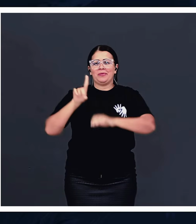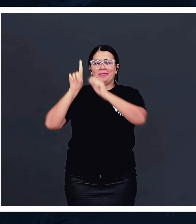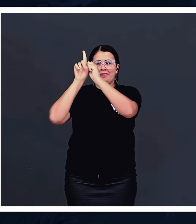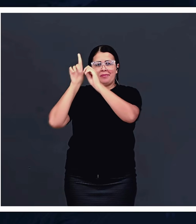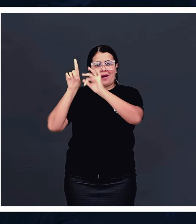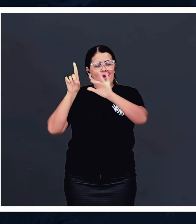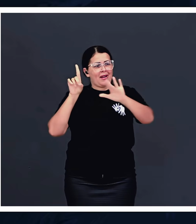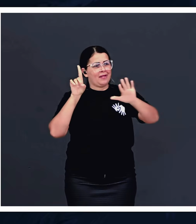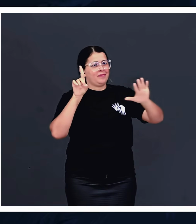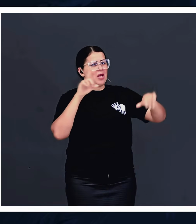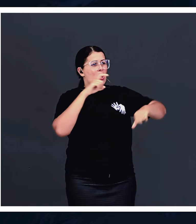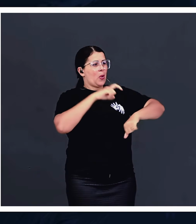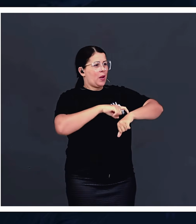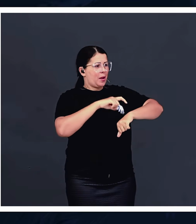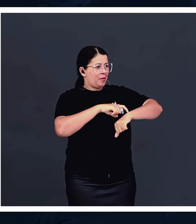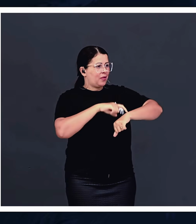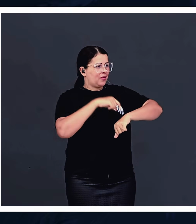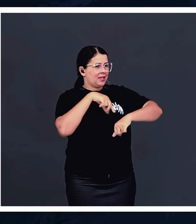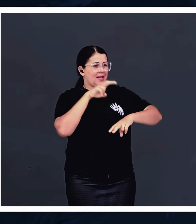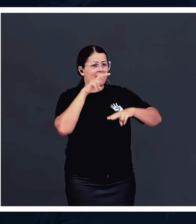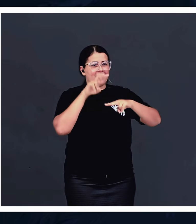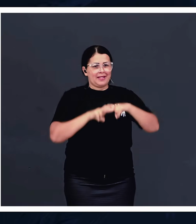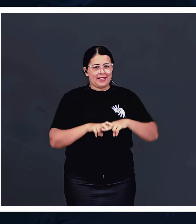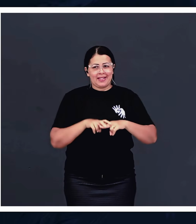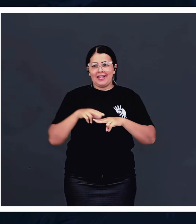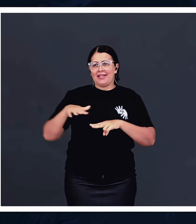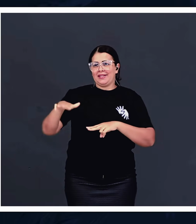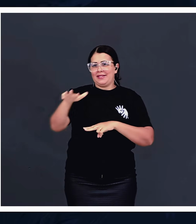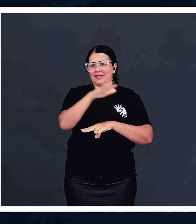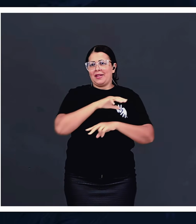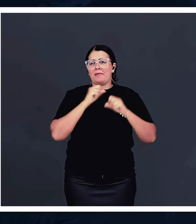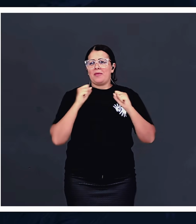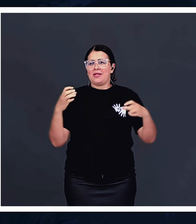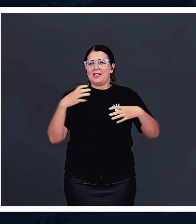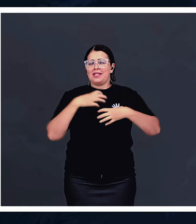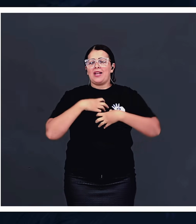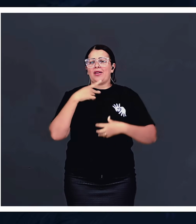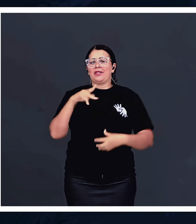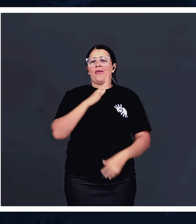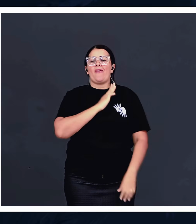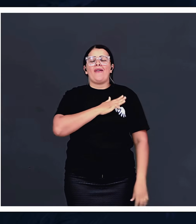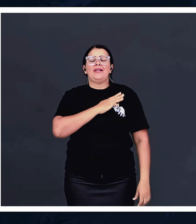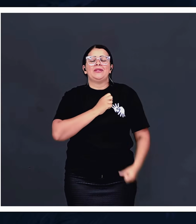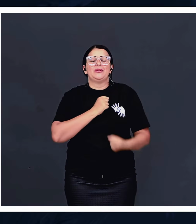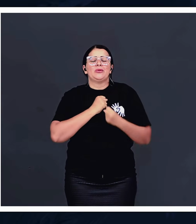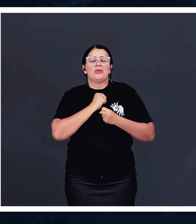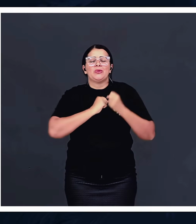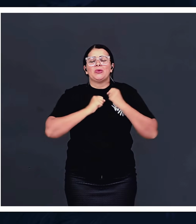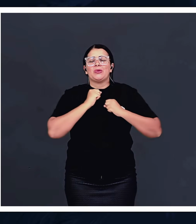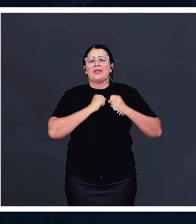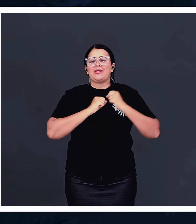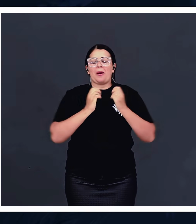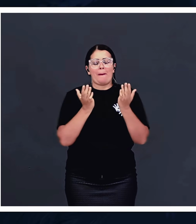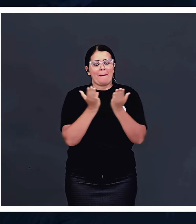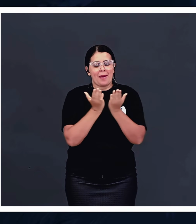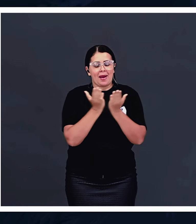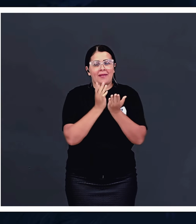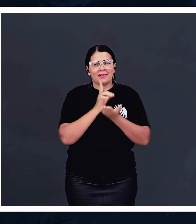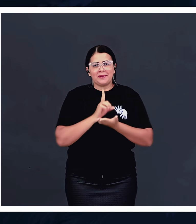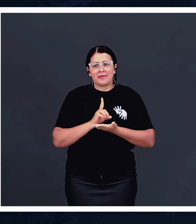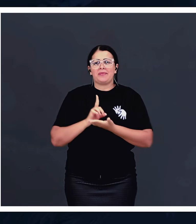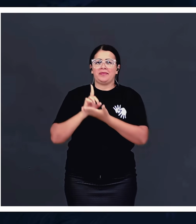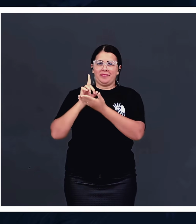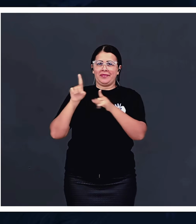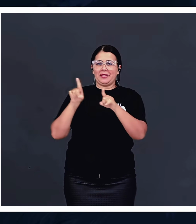que o tempo em que você está aqui, sentado neste lugar, você possa sentir o seu coração ser aquecido pela palavra de